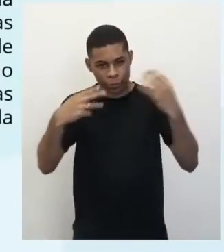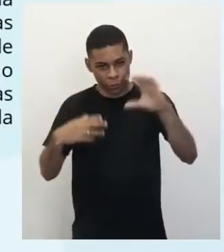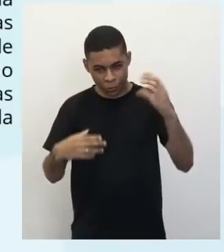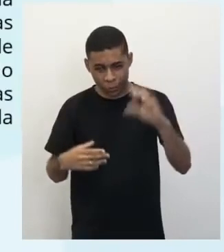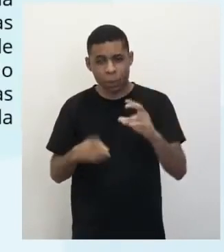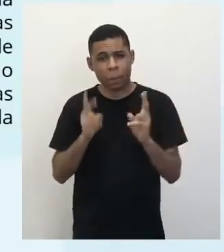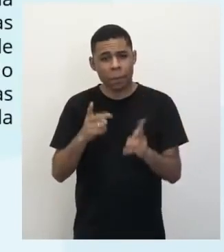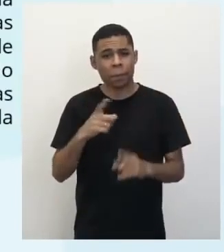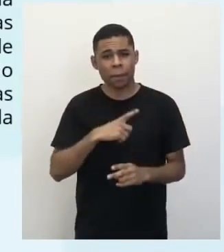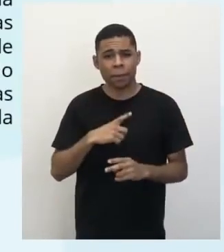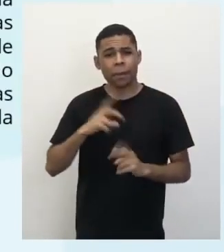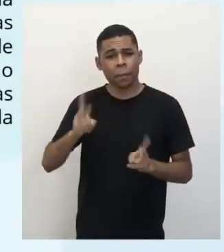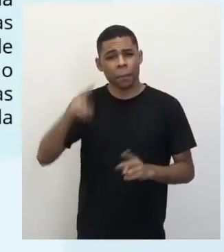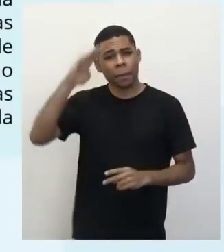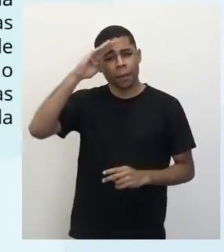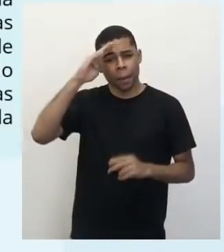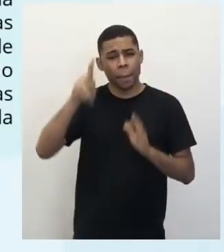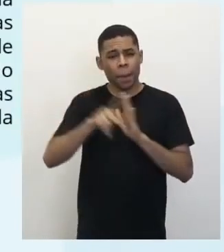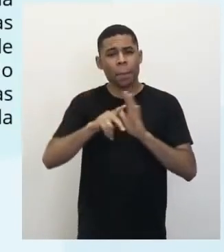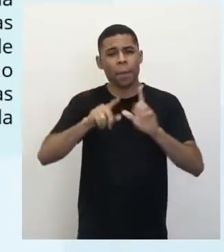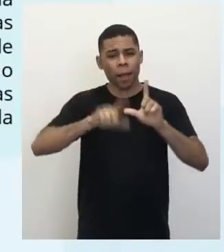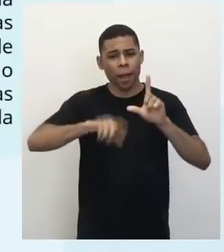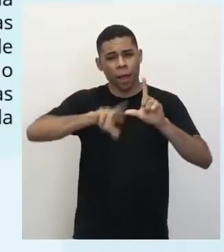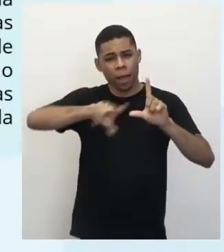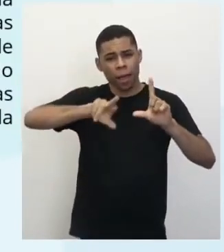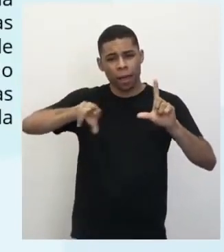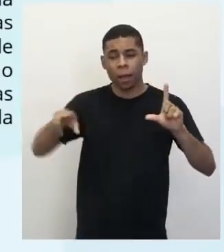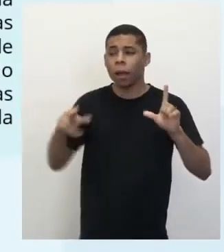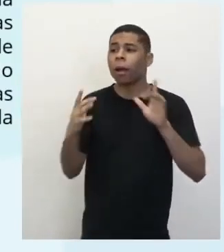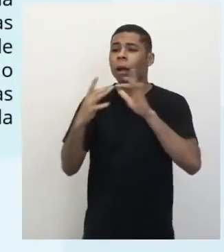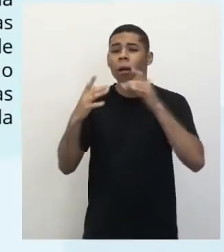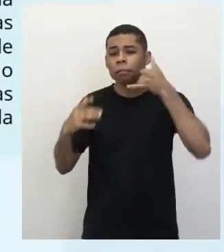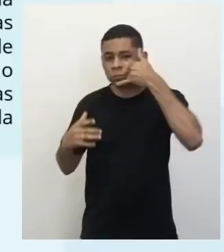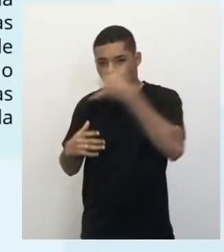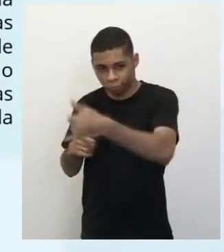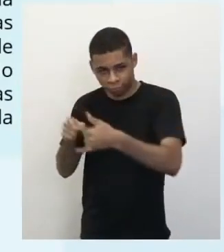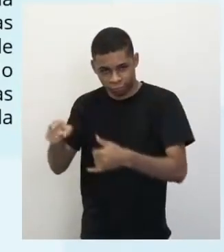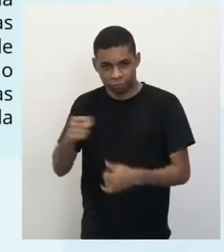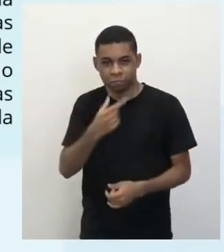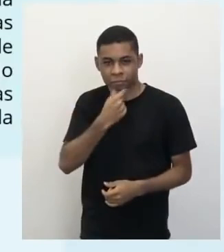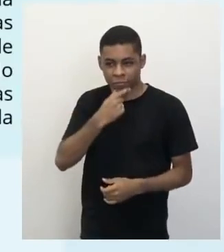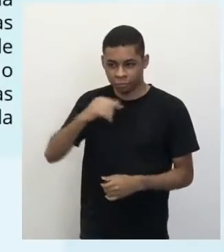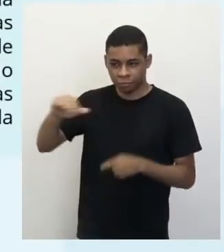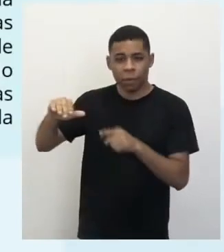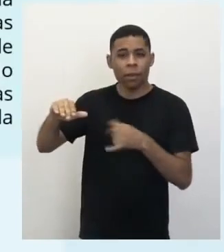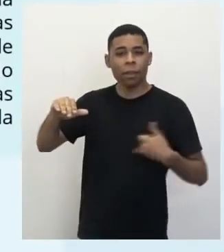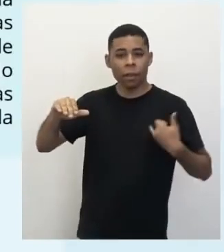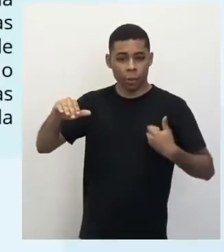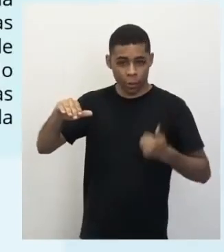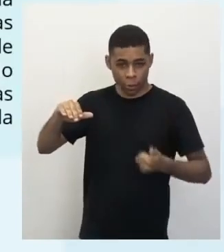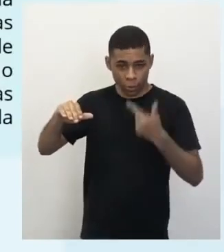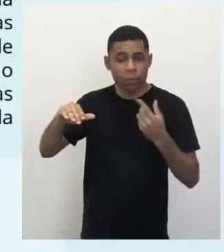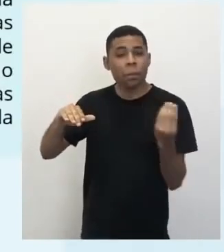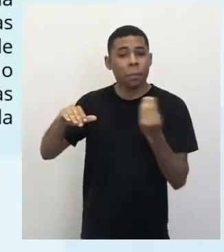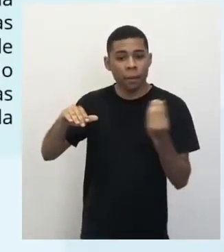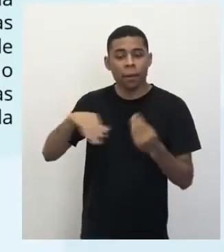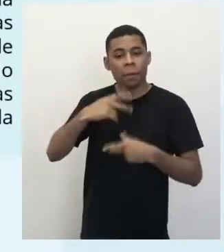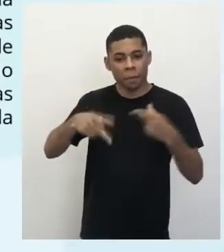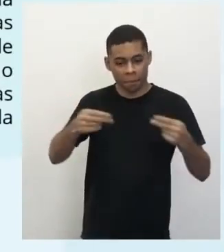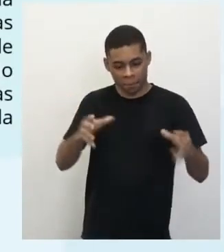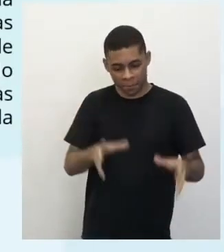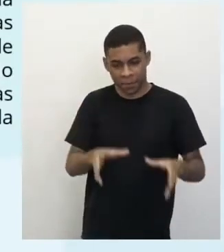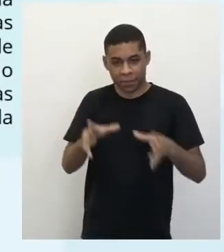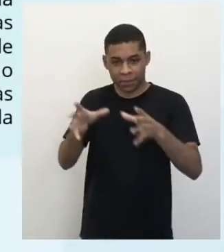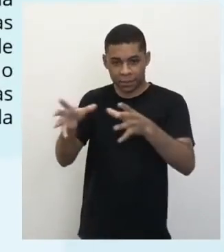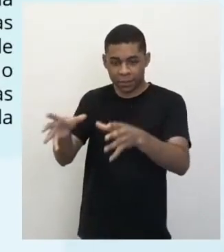a Academia Brasileira de Letras entrou em contato com um garoto de apenas 12 anos para presenteá-lo